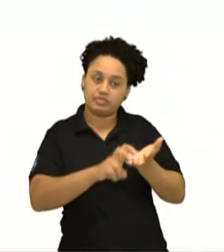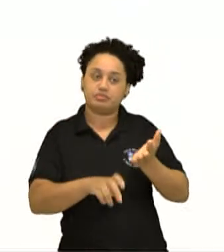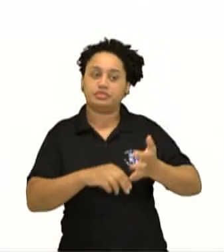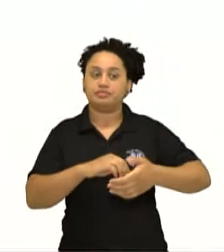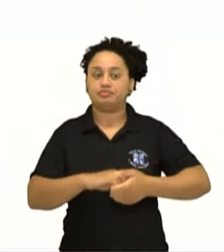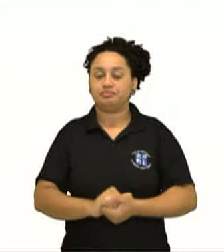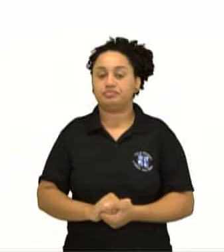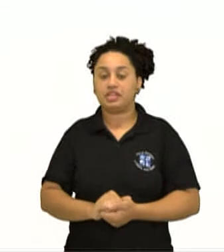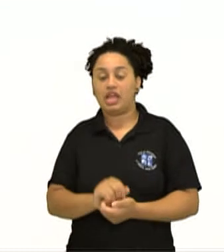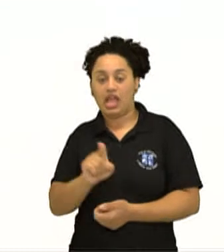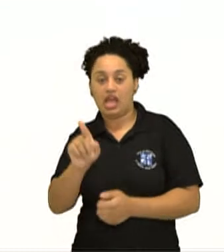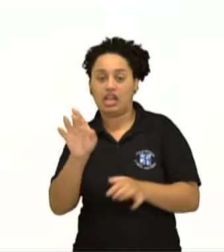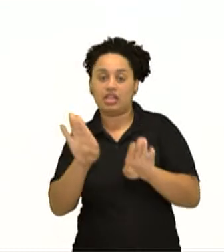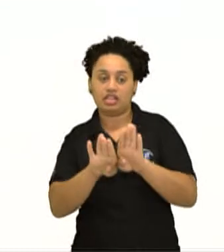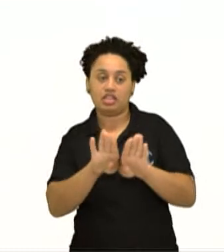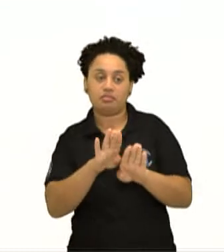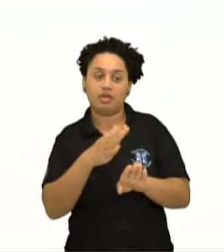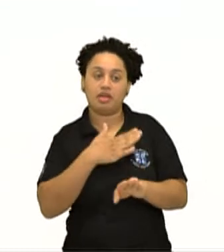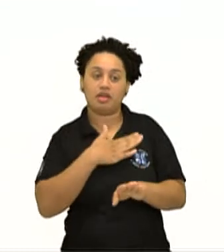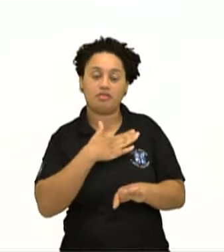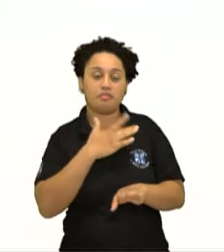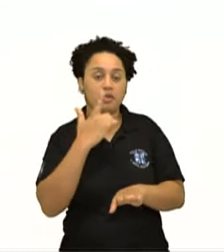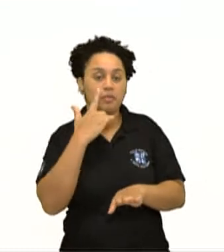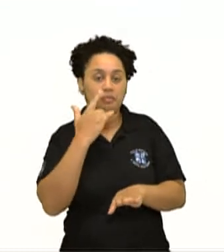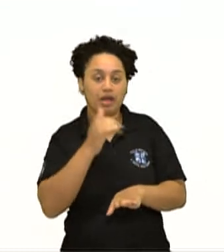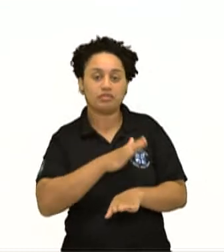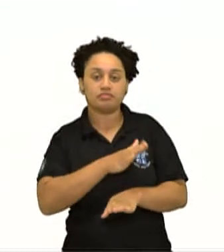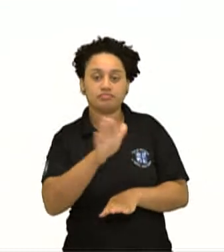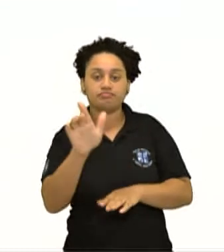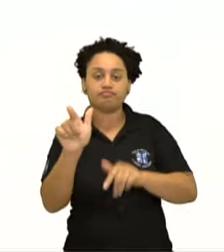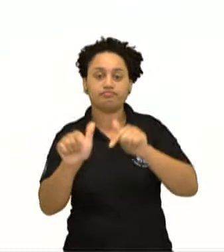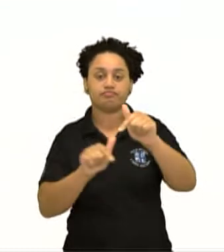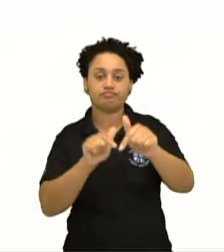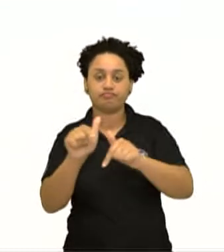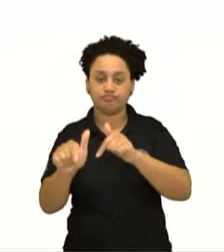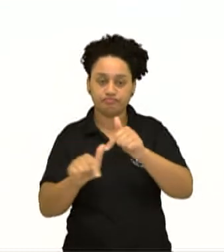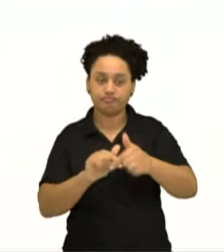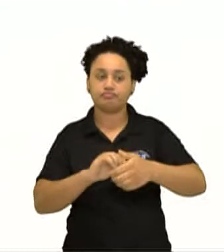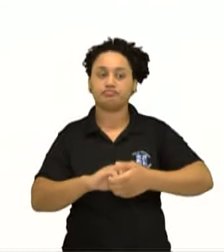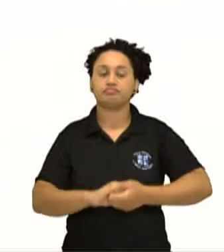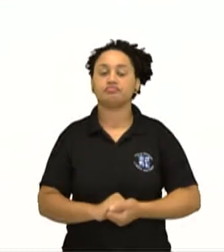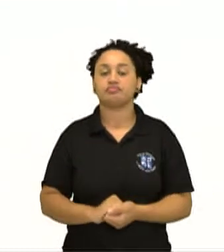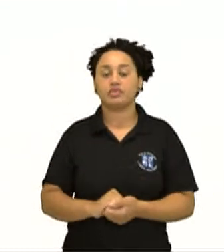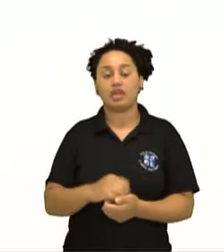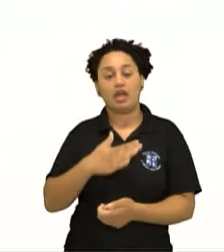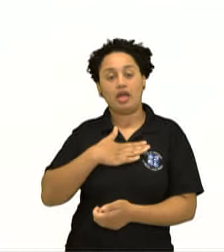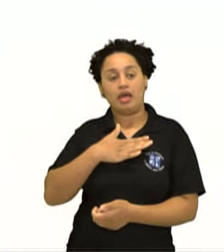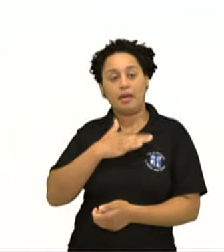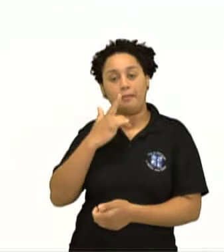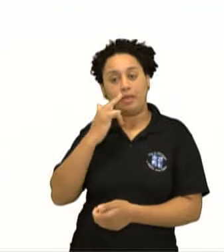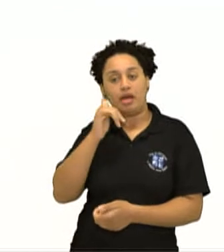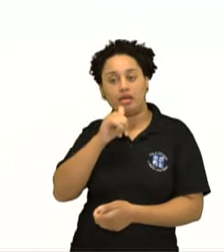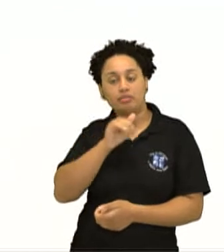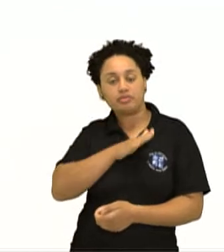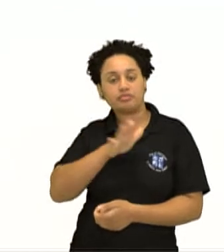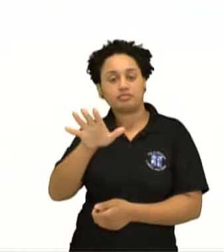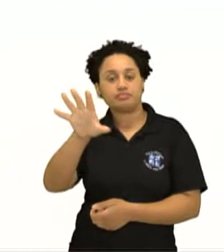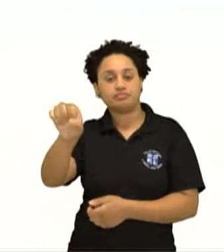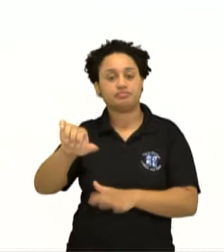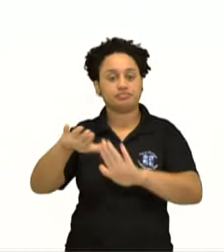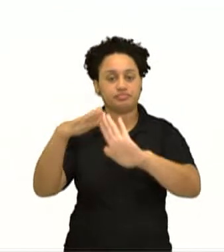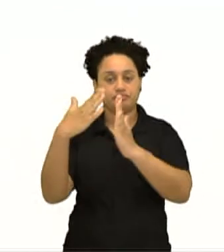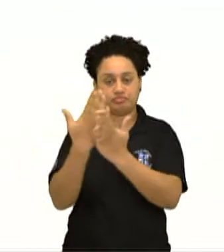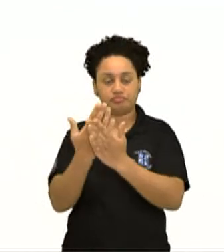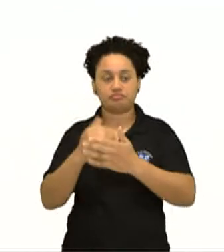a trabalhar. Mis padres vão a recorrer-nos al colegio. Eles vão nos buscar no colégio. Então,